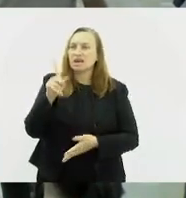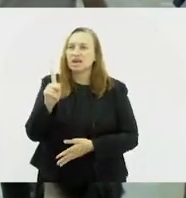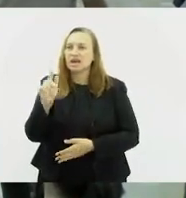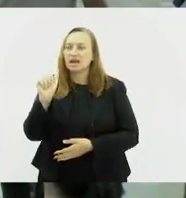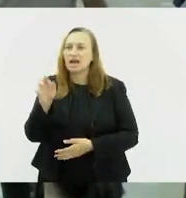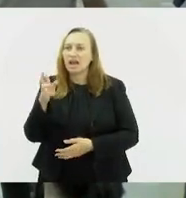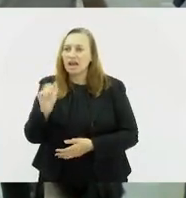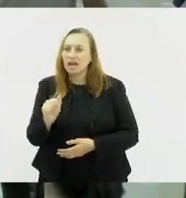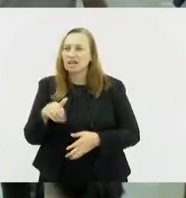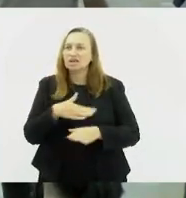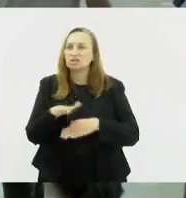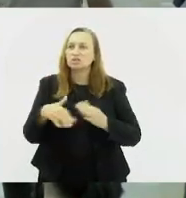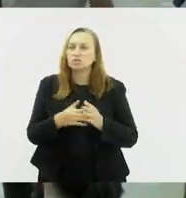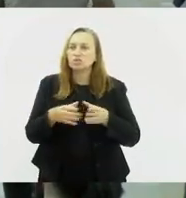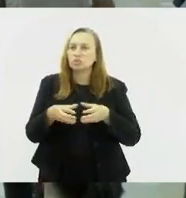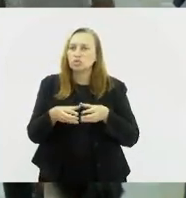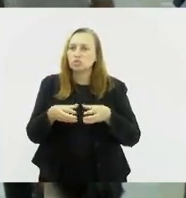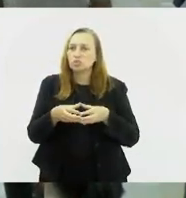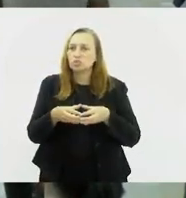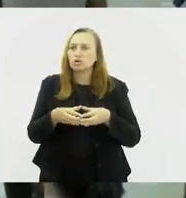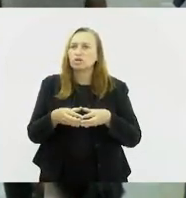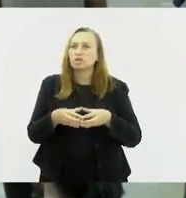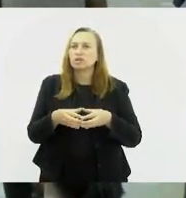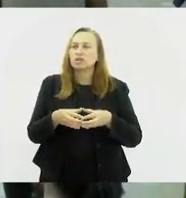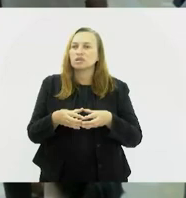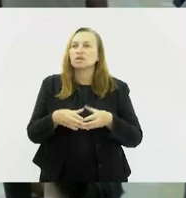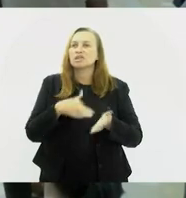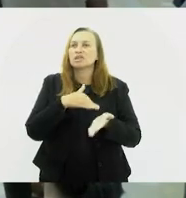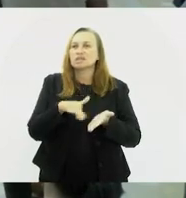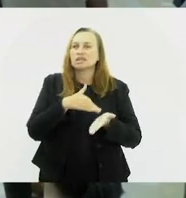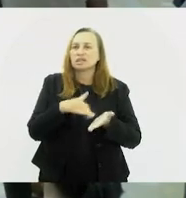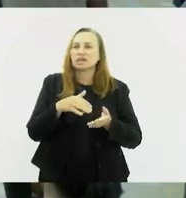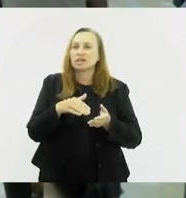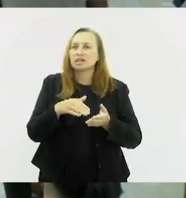e toda a equipe da Secretaria de Assistência.